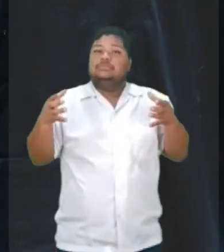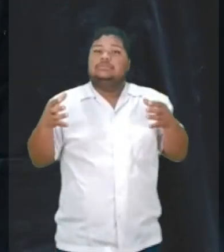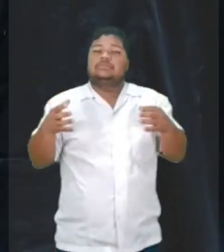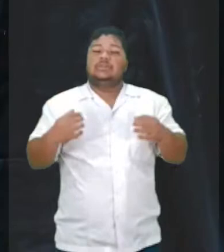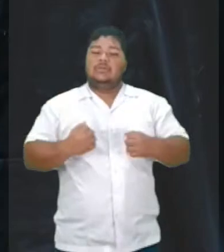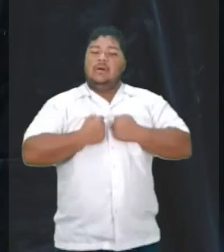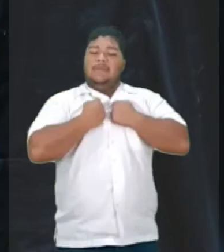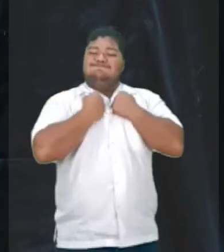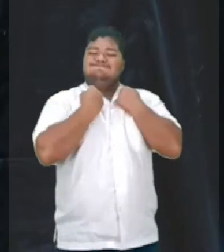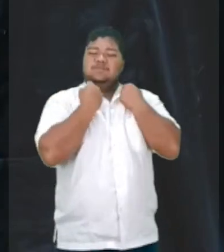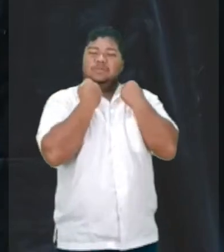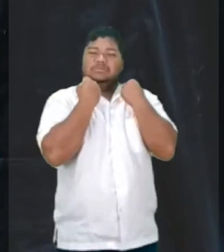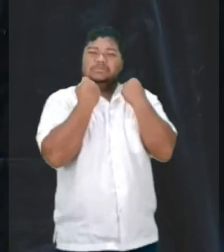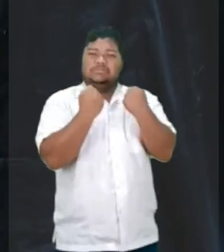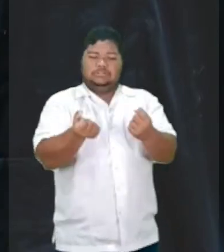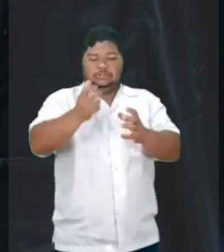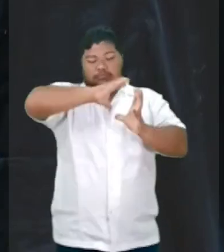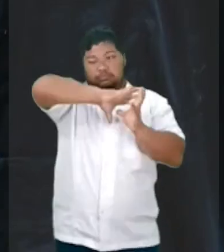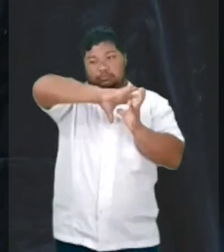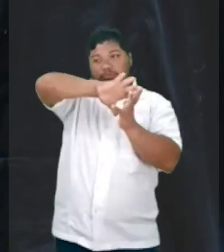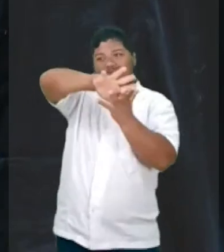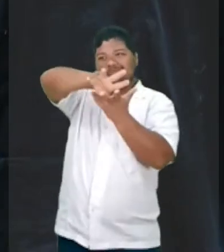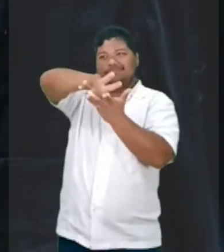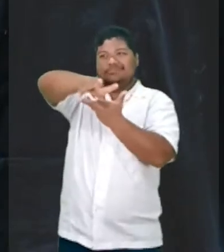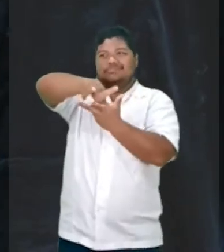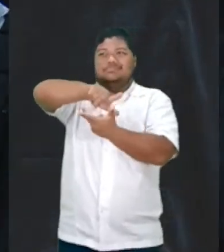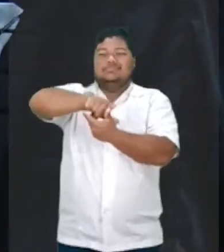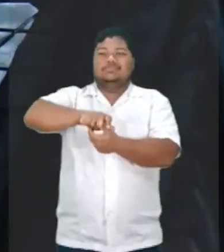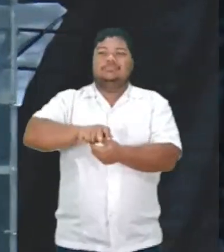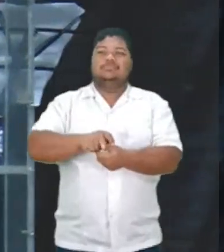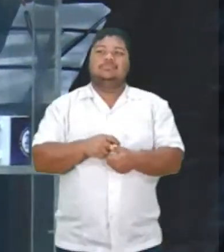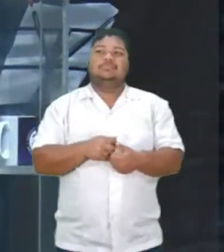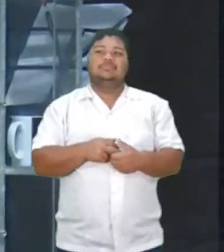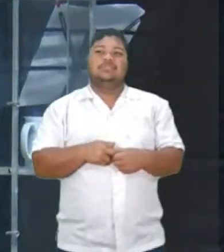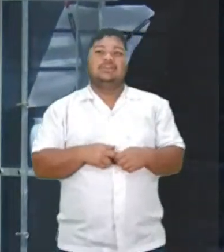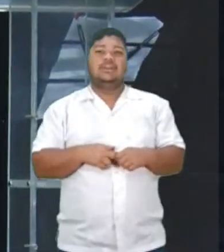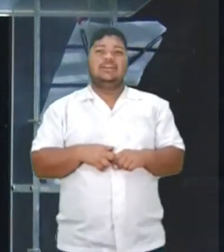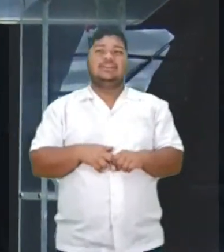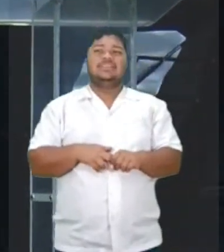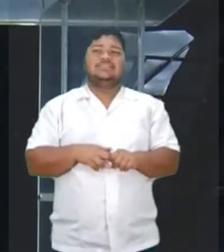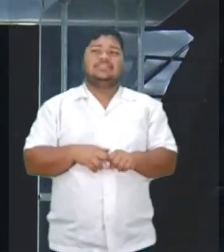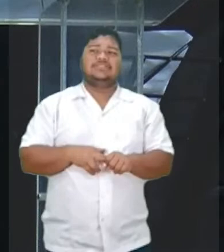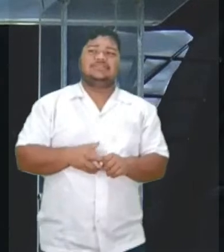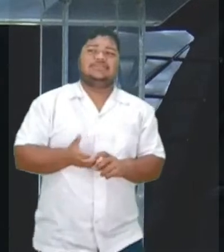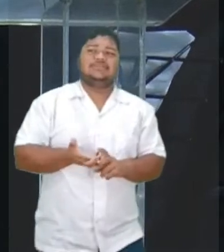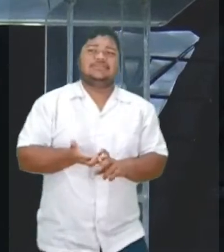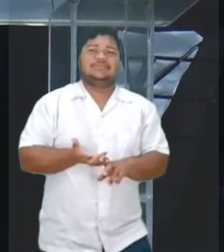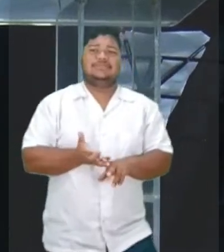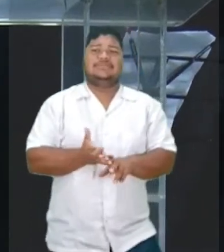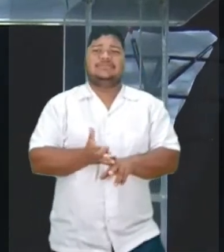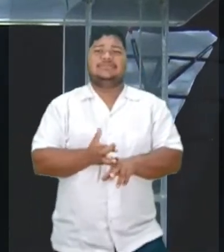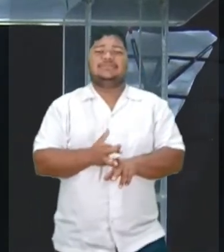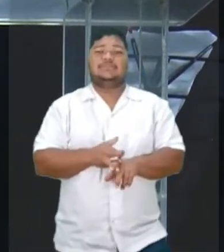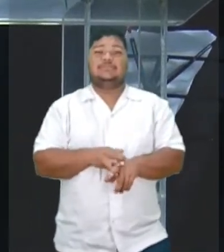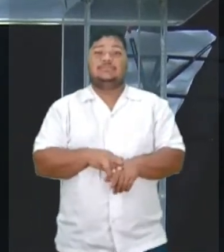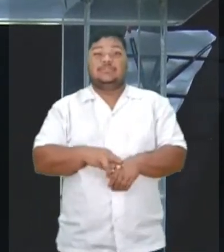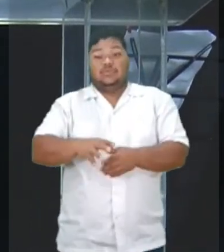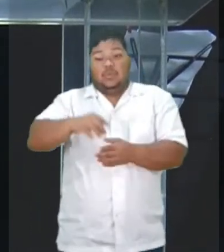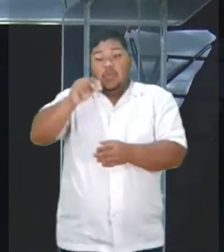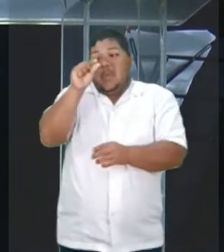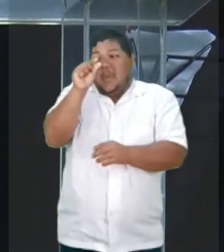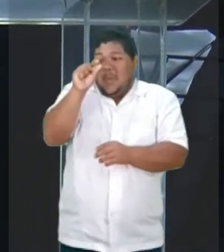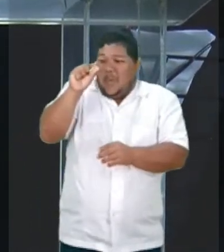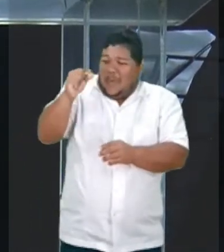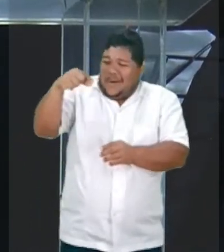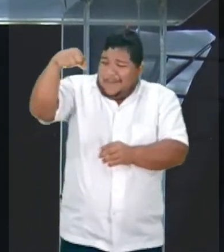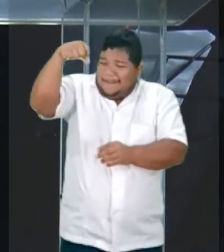potências mundiais. Olha a comparação que Ele faz. Como uma gota num balde.